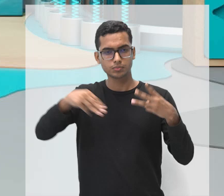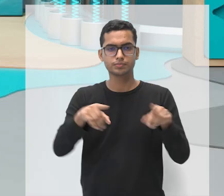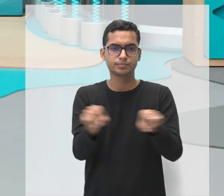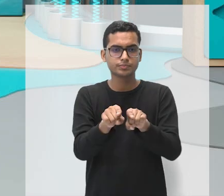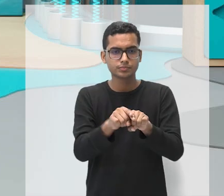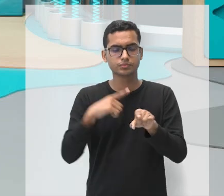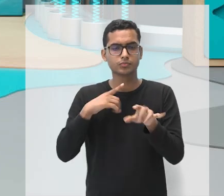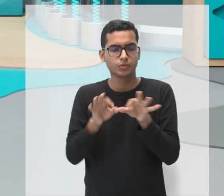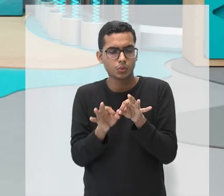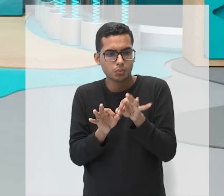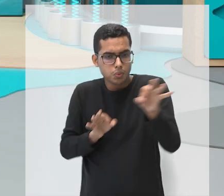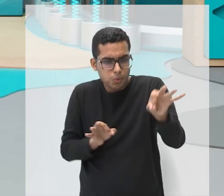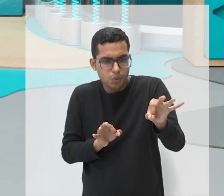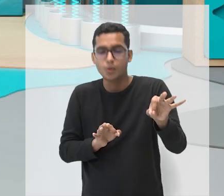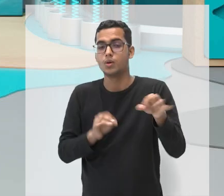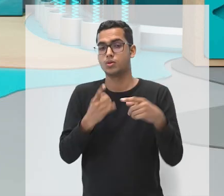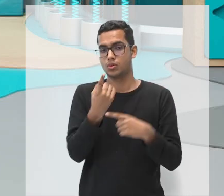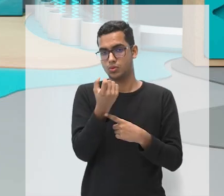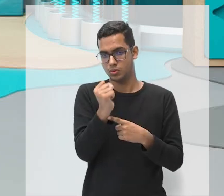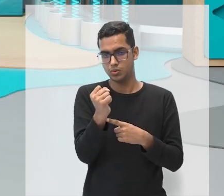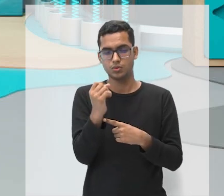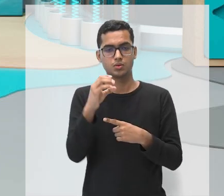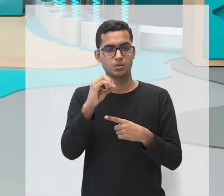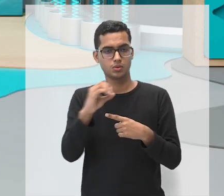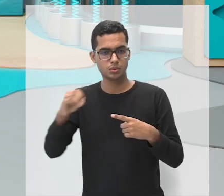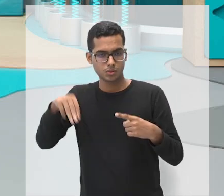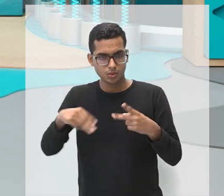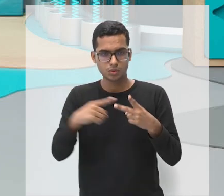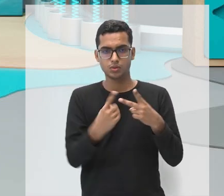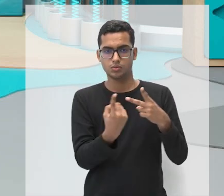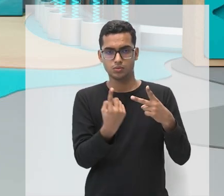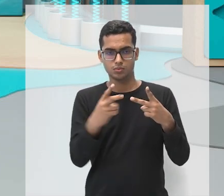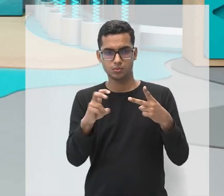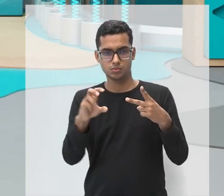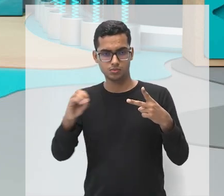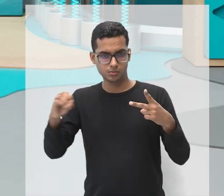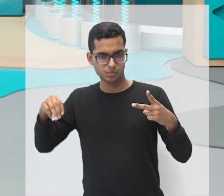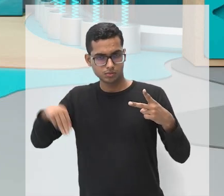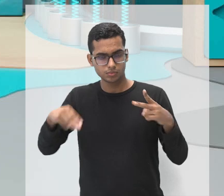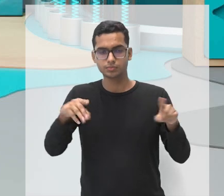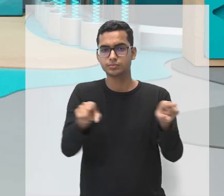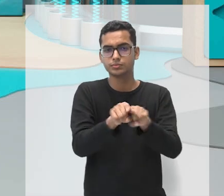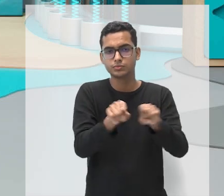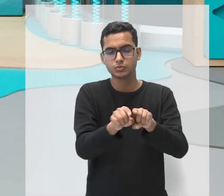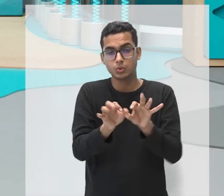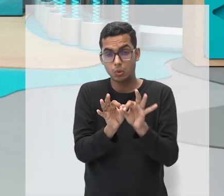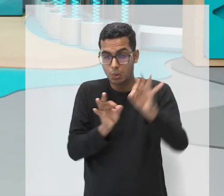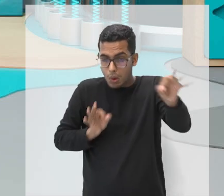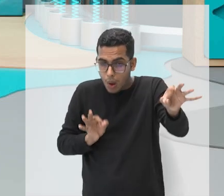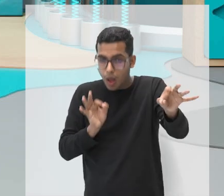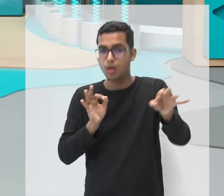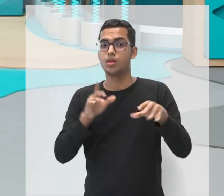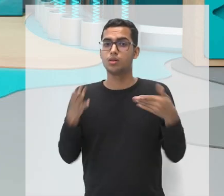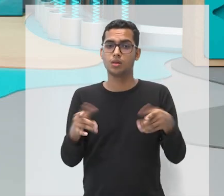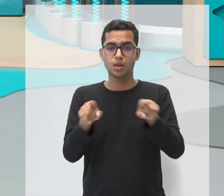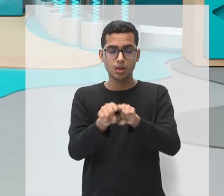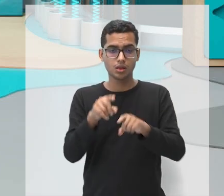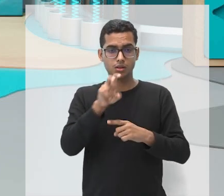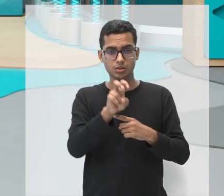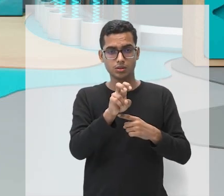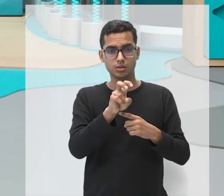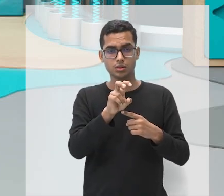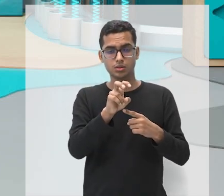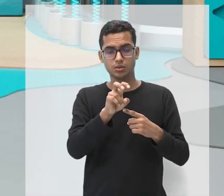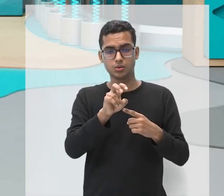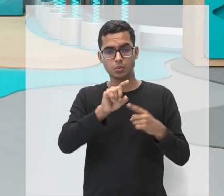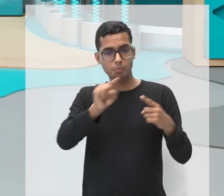de 800 e 1.500 metros, e as provas de longa distância, que são as provas de 5.000 e 10.000 metros. Essas